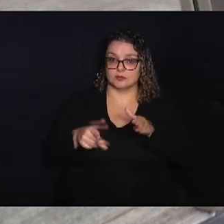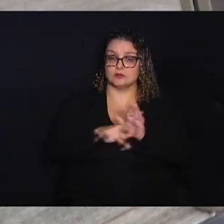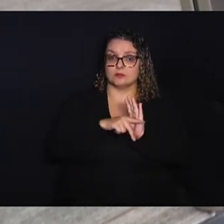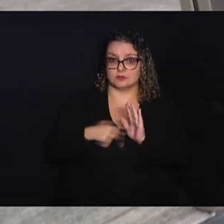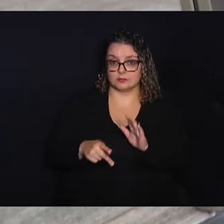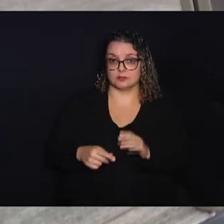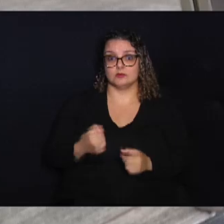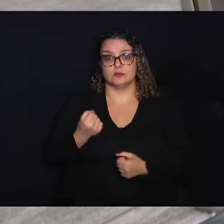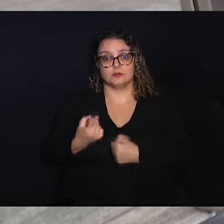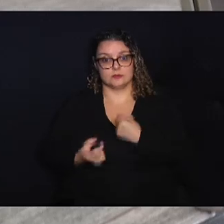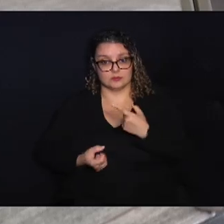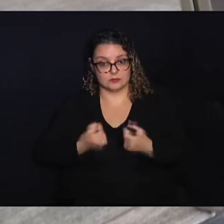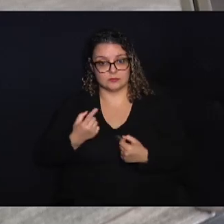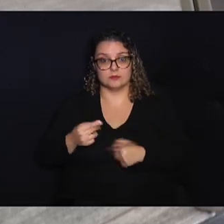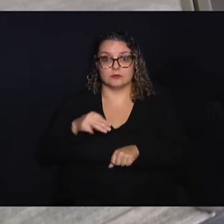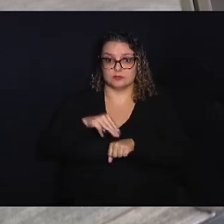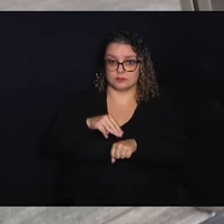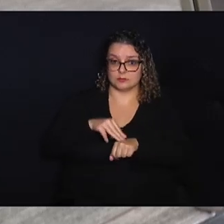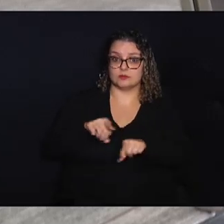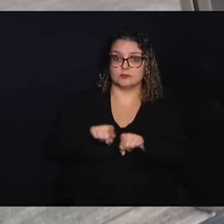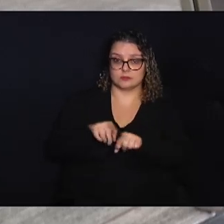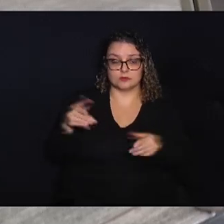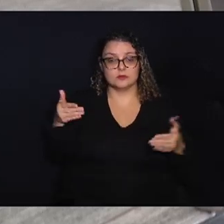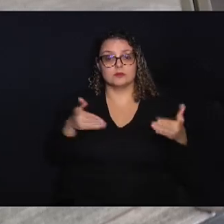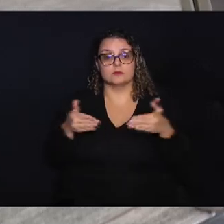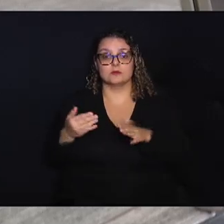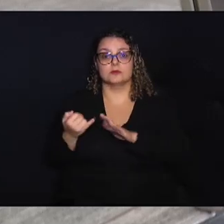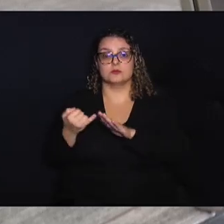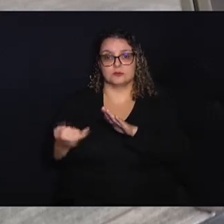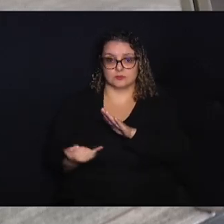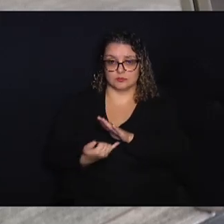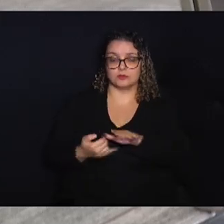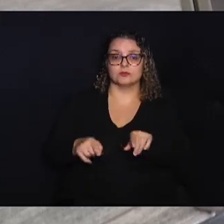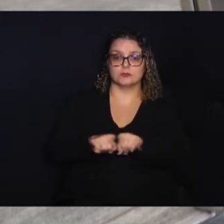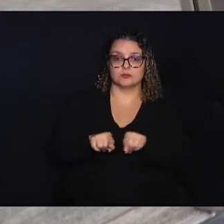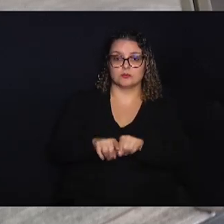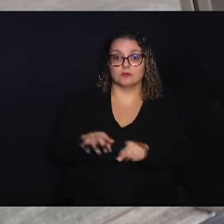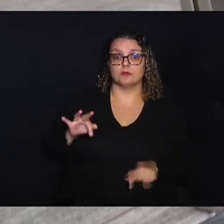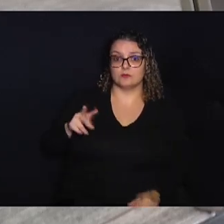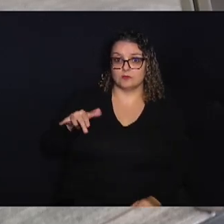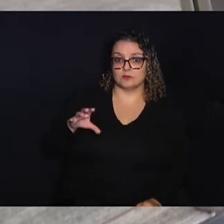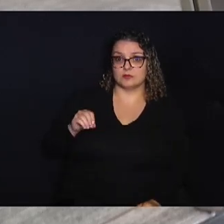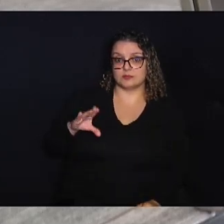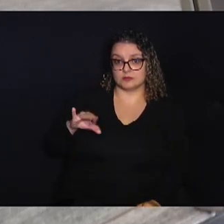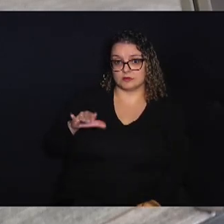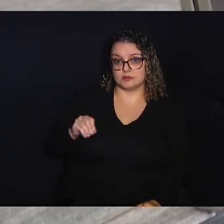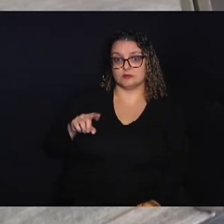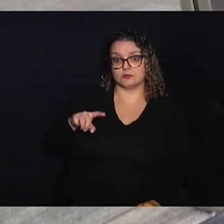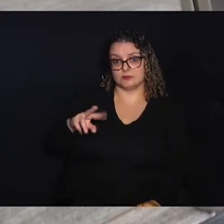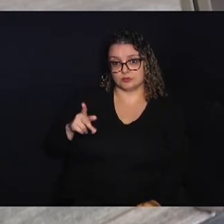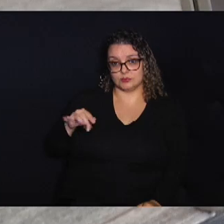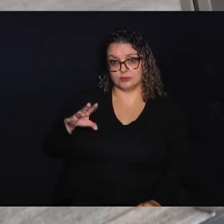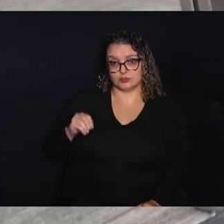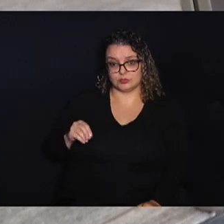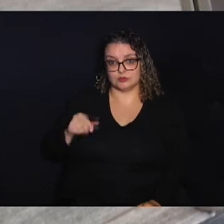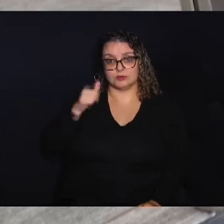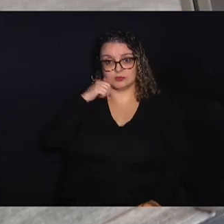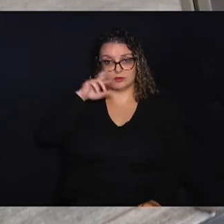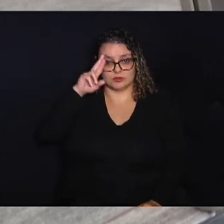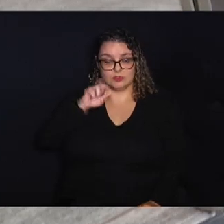com alguns membros que participam do Instituto, o Francisco, o Chico, a dona Ana, né?